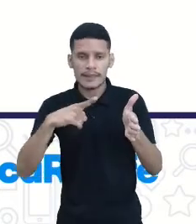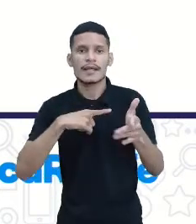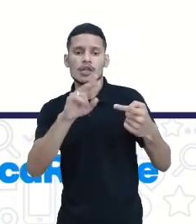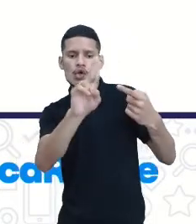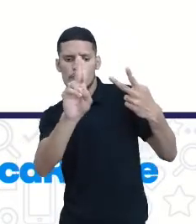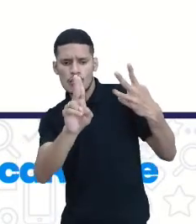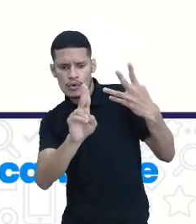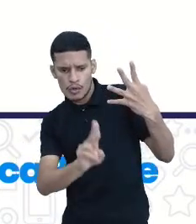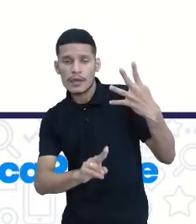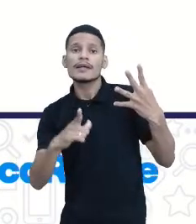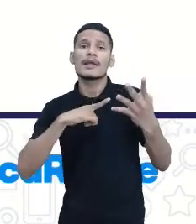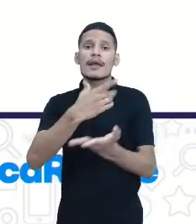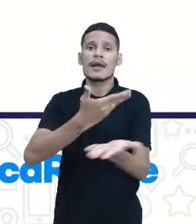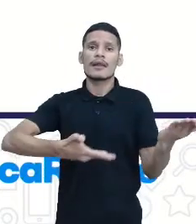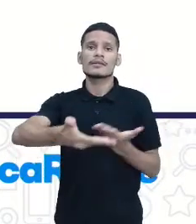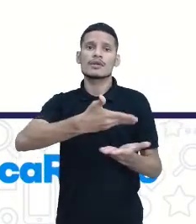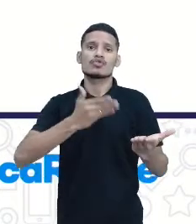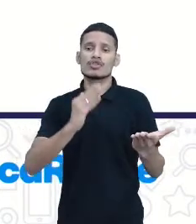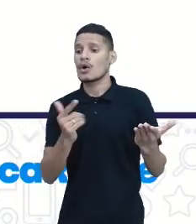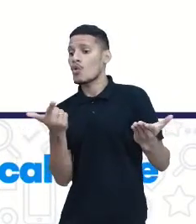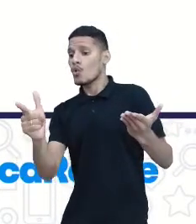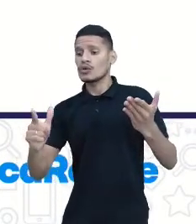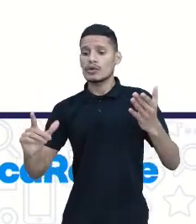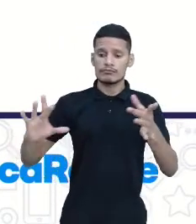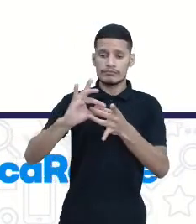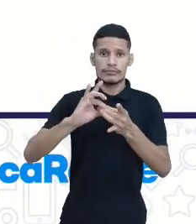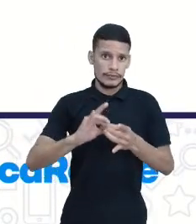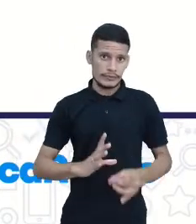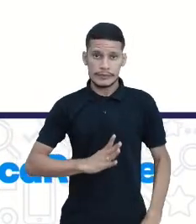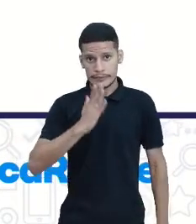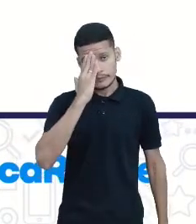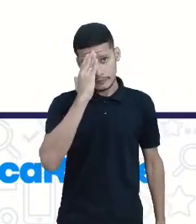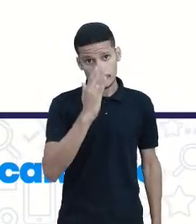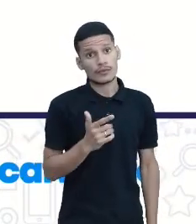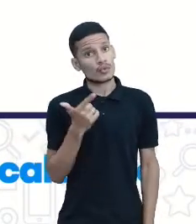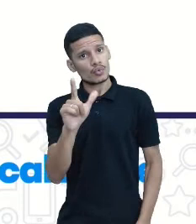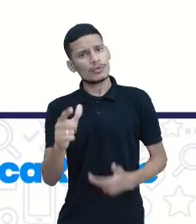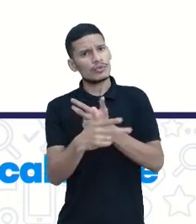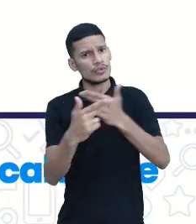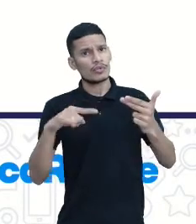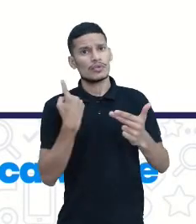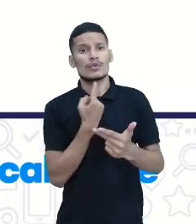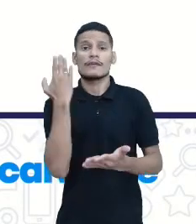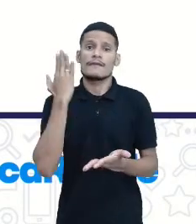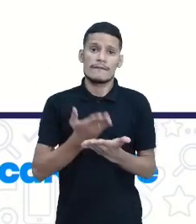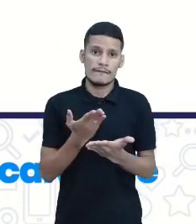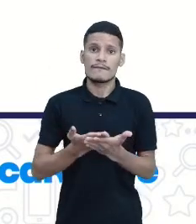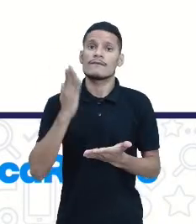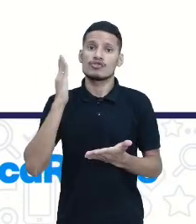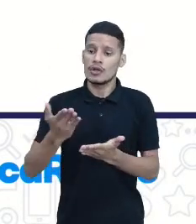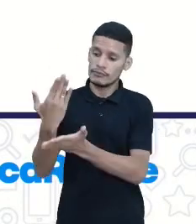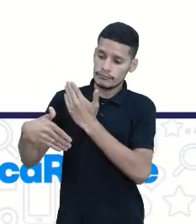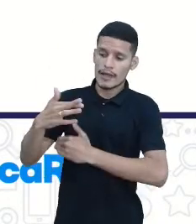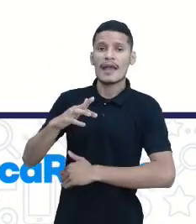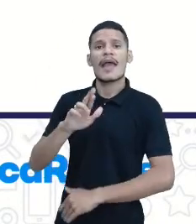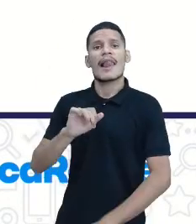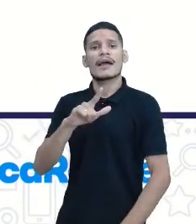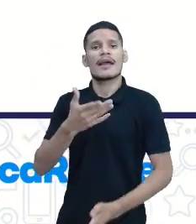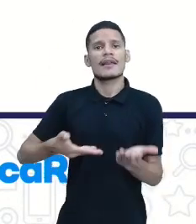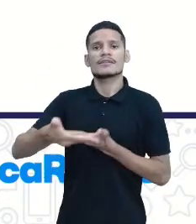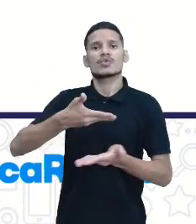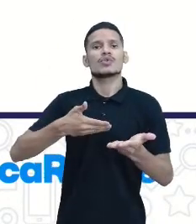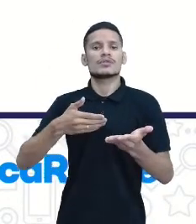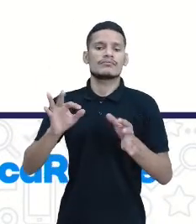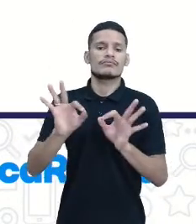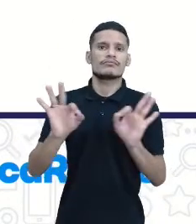sempre relacionando ele com os demais, tá bom? E outra coisa que a gente fez na aula sobre relações métricas foi dar